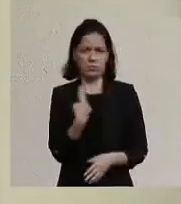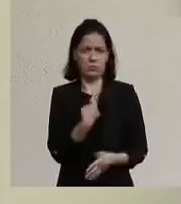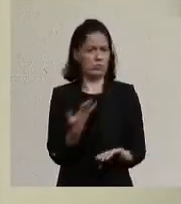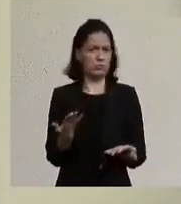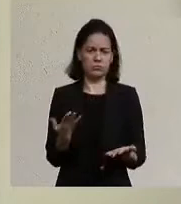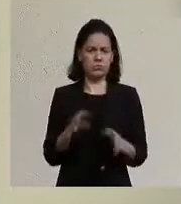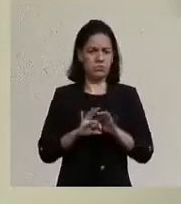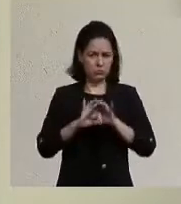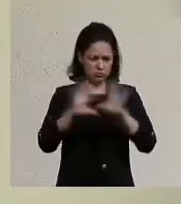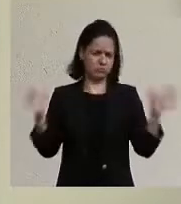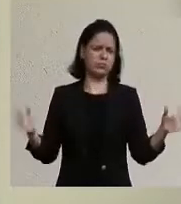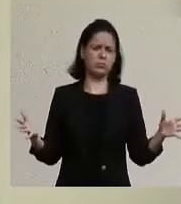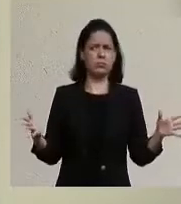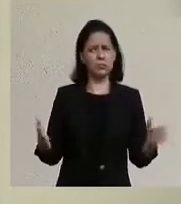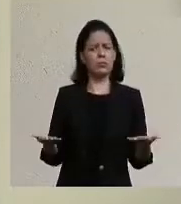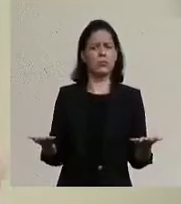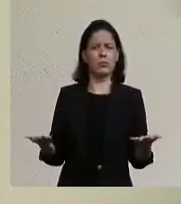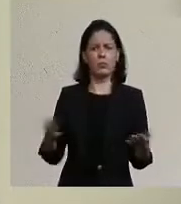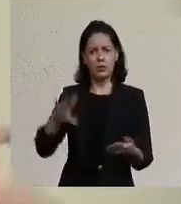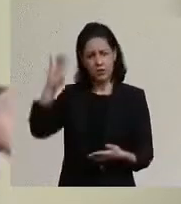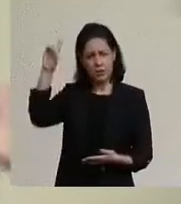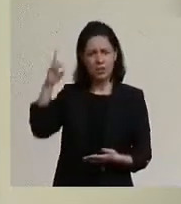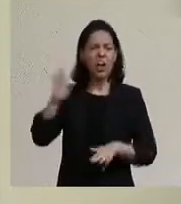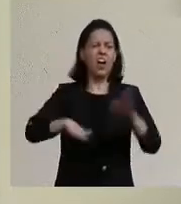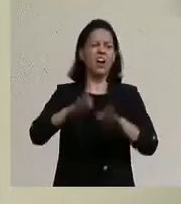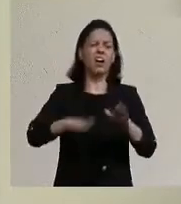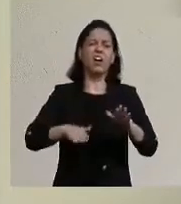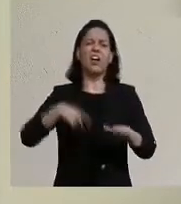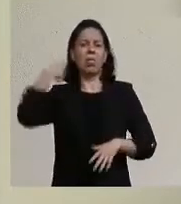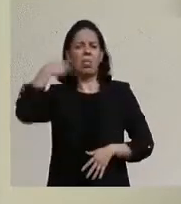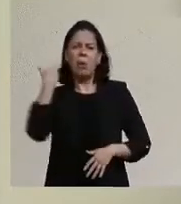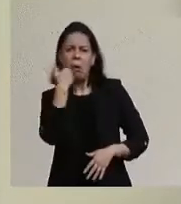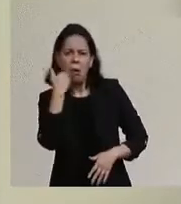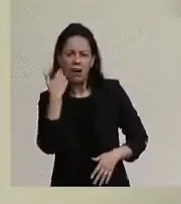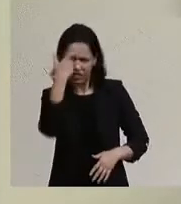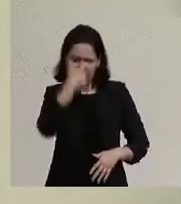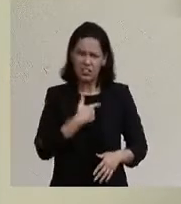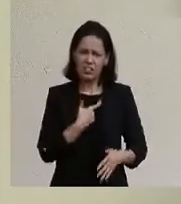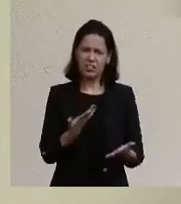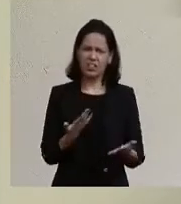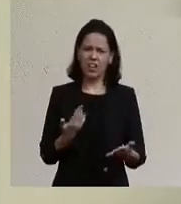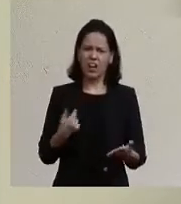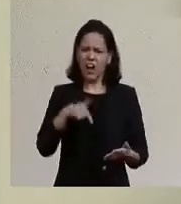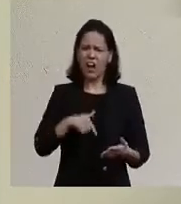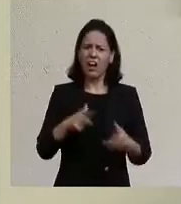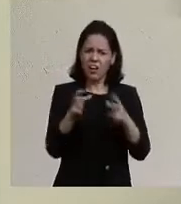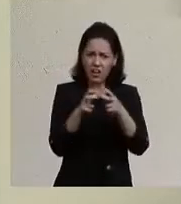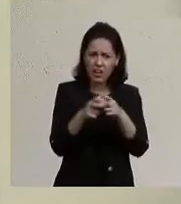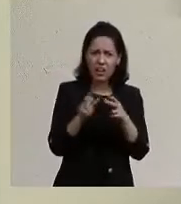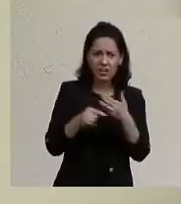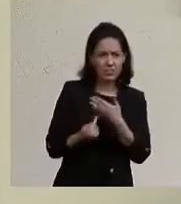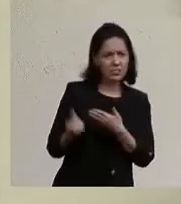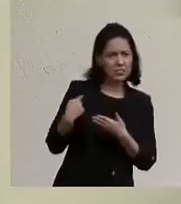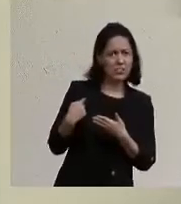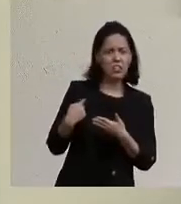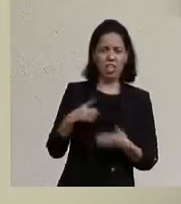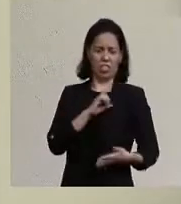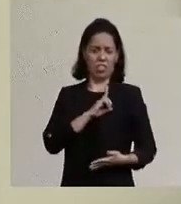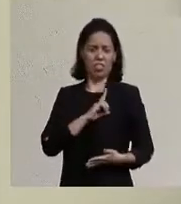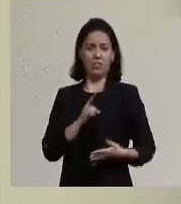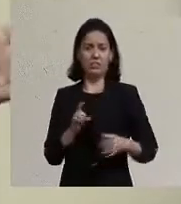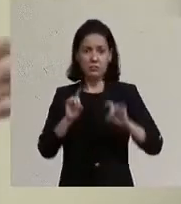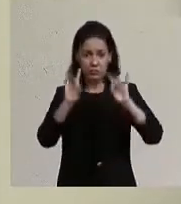de uma outra forma ah pelo amor de Deus aí tem vereador que vem falar de vergonha na cara cara que aqui na Câmara falou quando veio a delegada